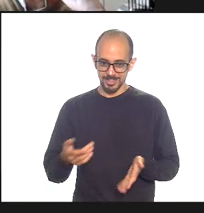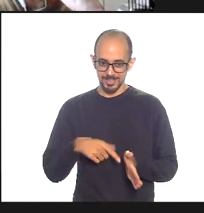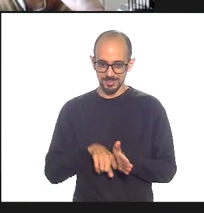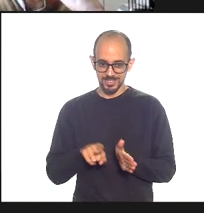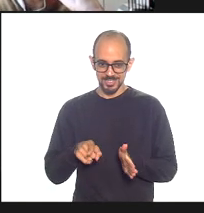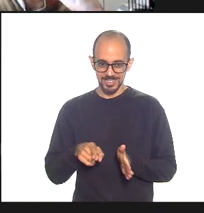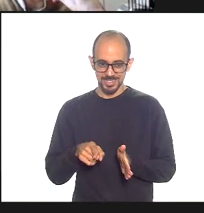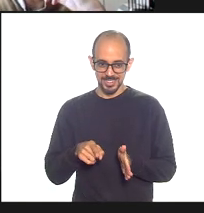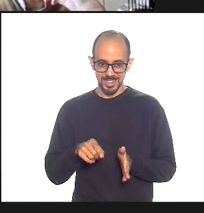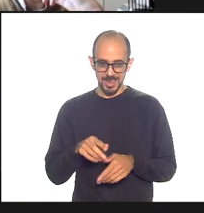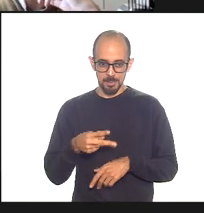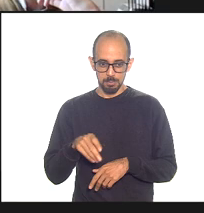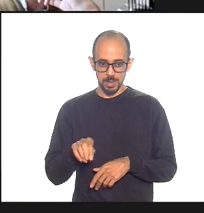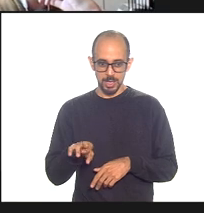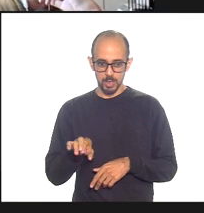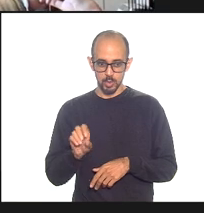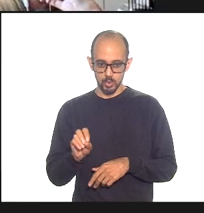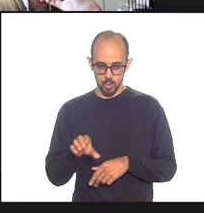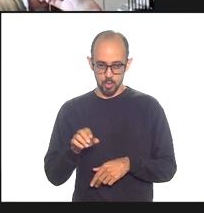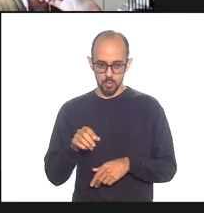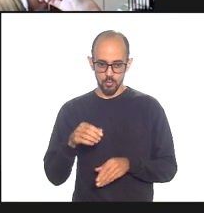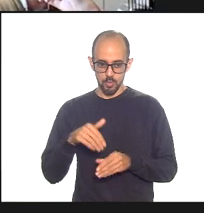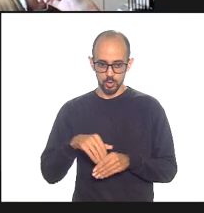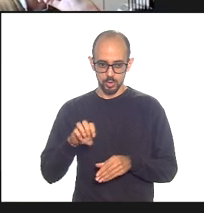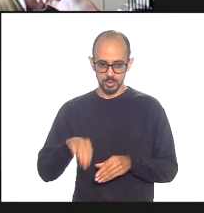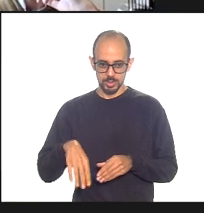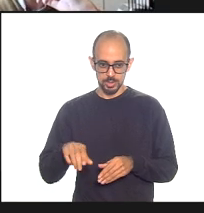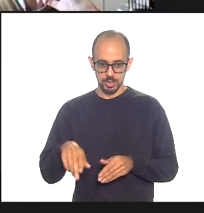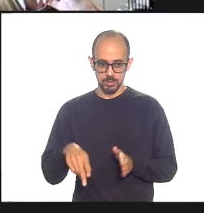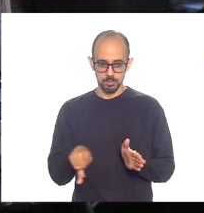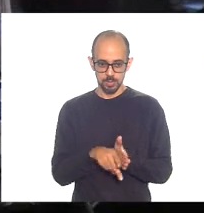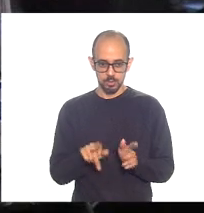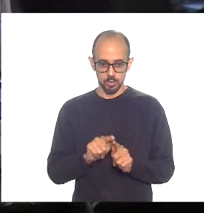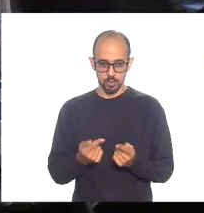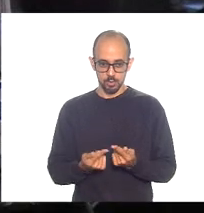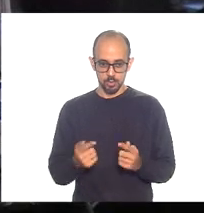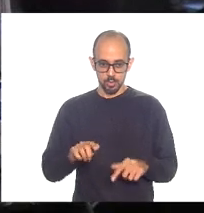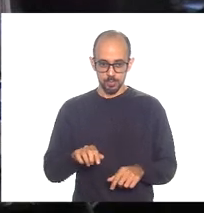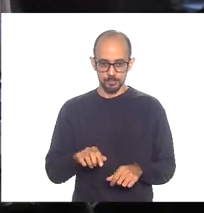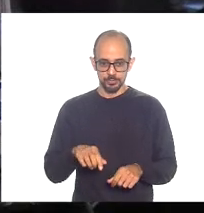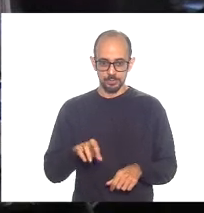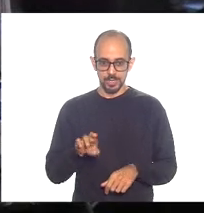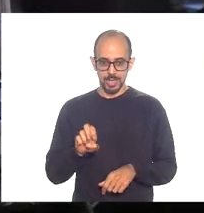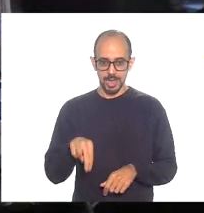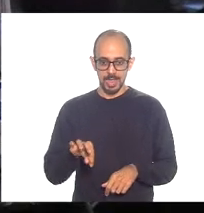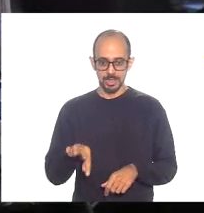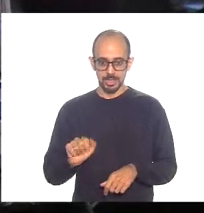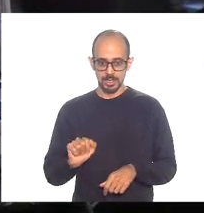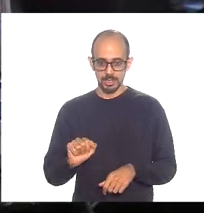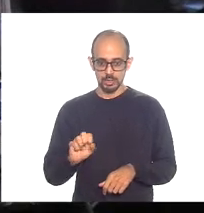Pedro Ricardo votou sim no grupo. Deputada Renata Souza.